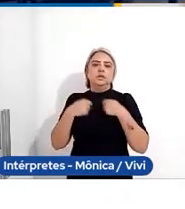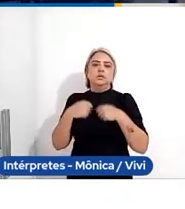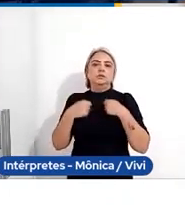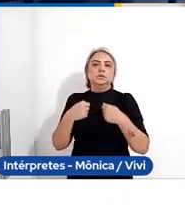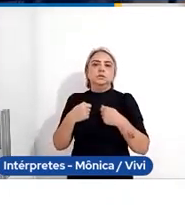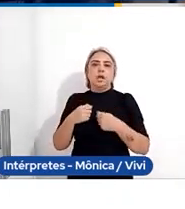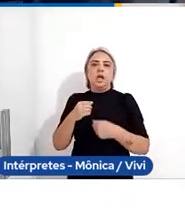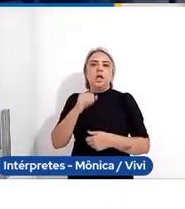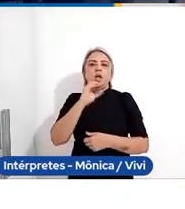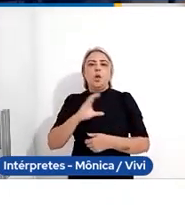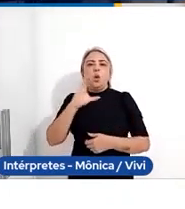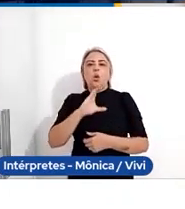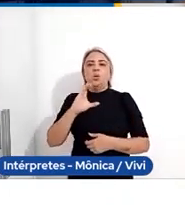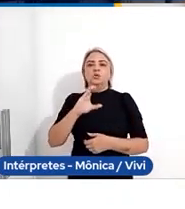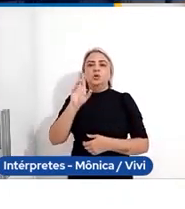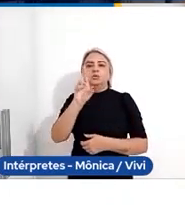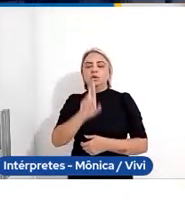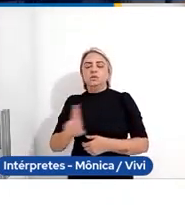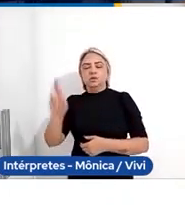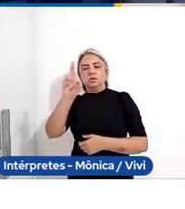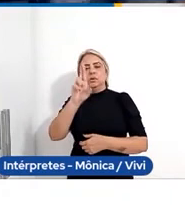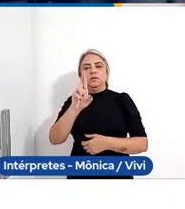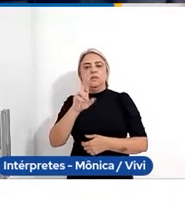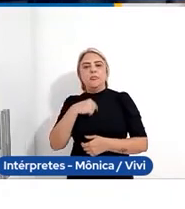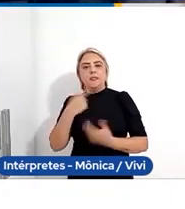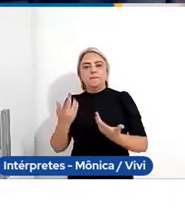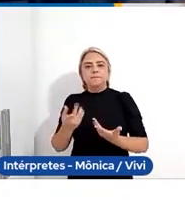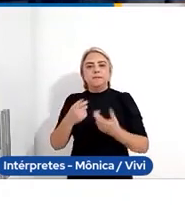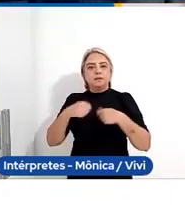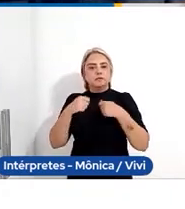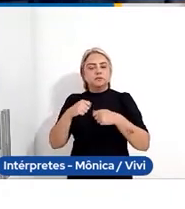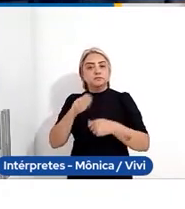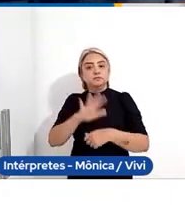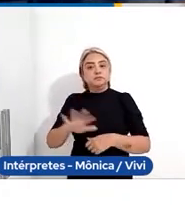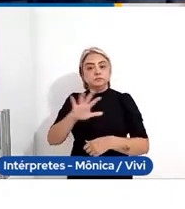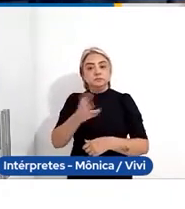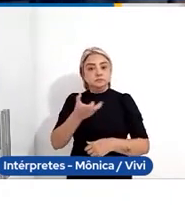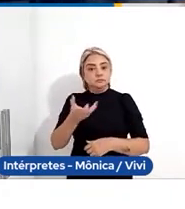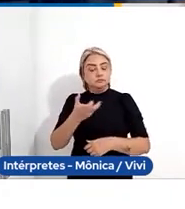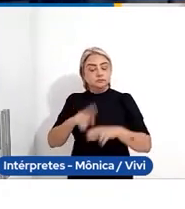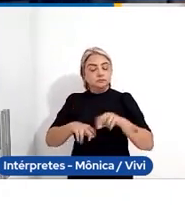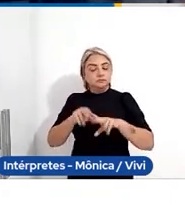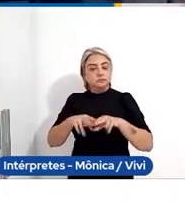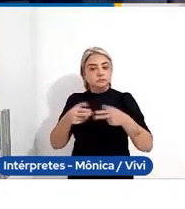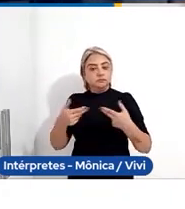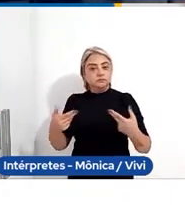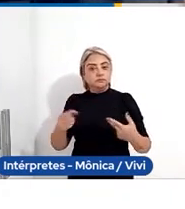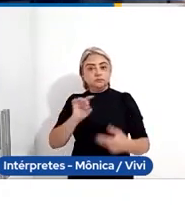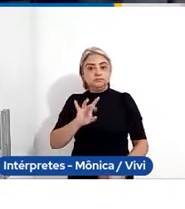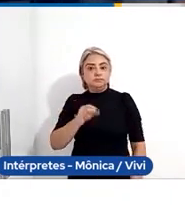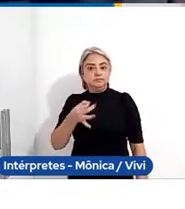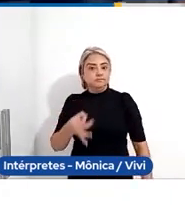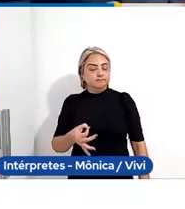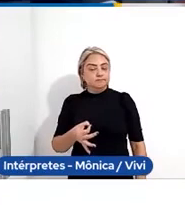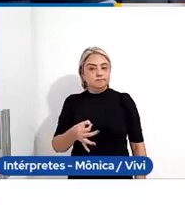consórcios regionais para adquirir, que tudo isso tirasse proveito da grande demanda nacional que existiria por todos esses insumos, certo? Só que